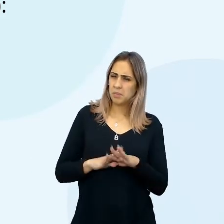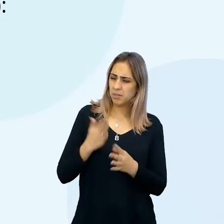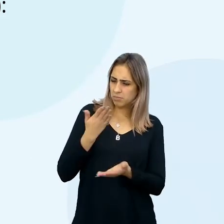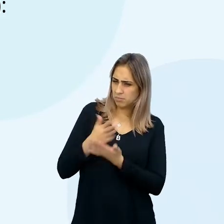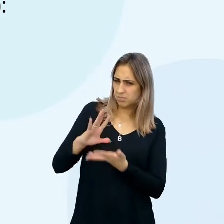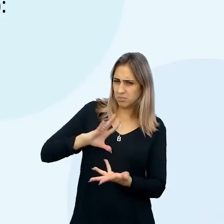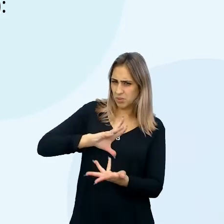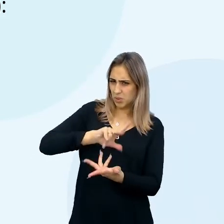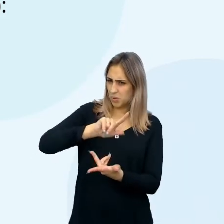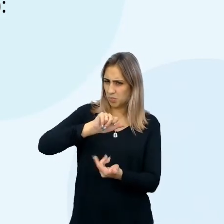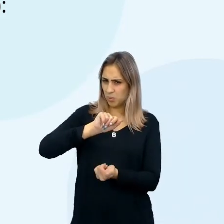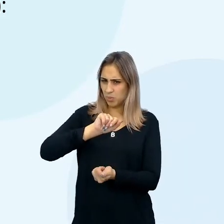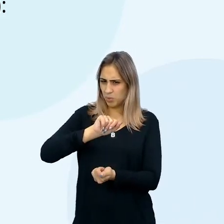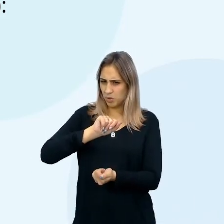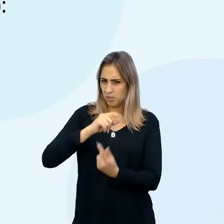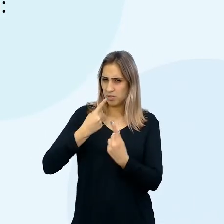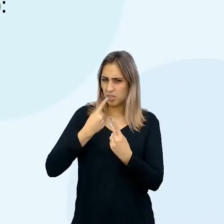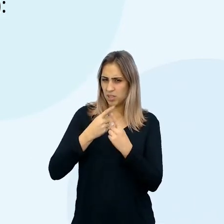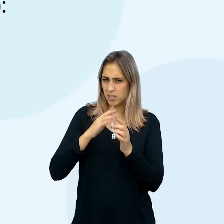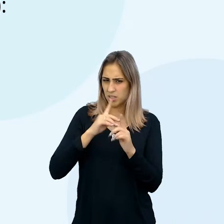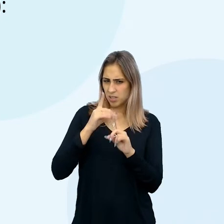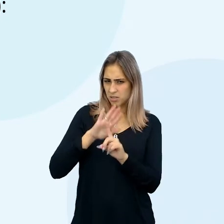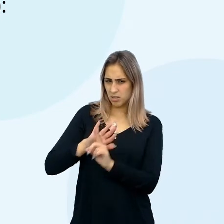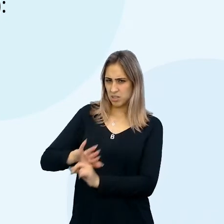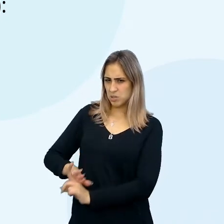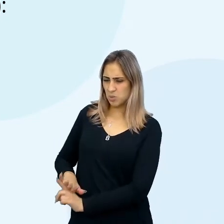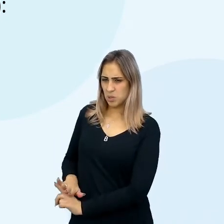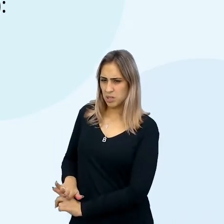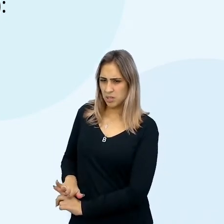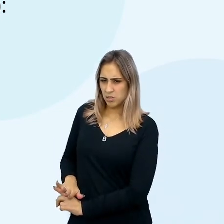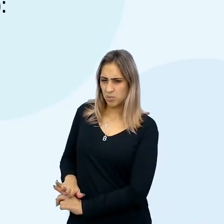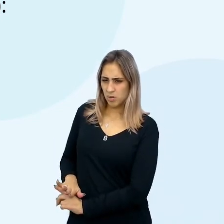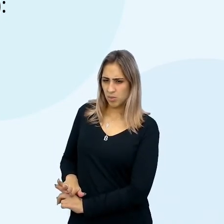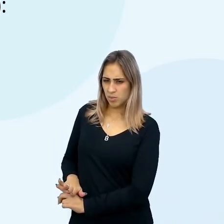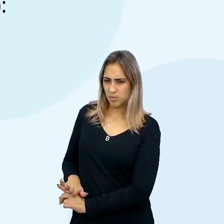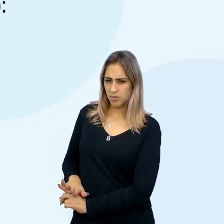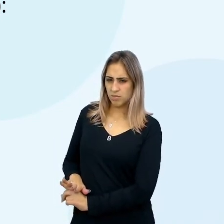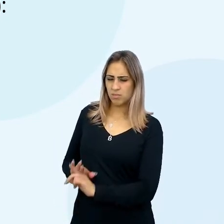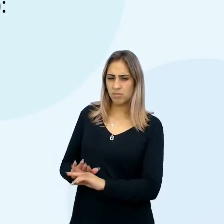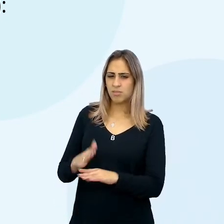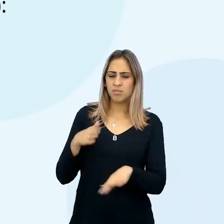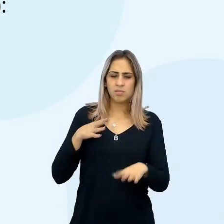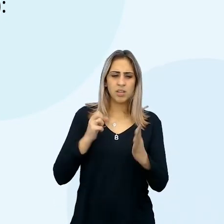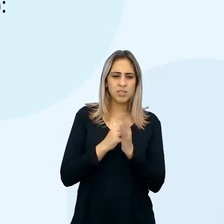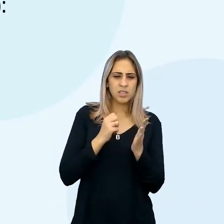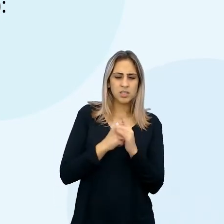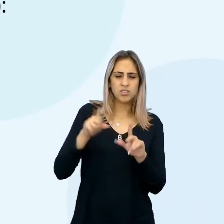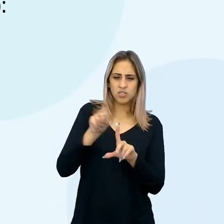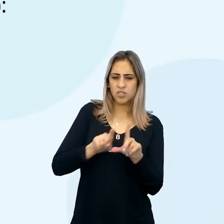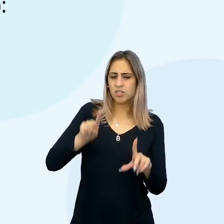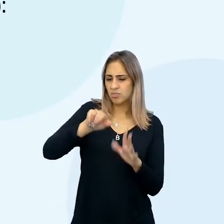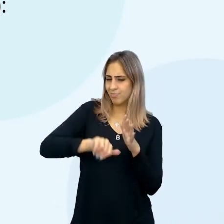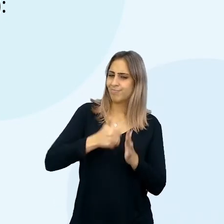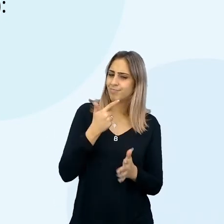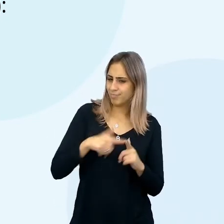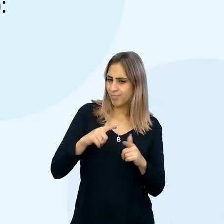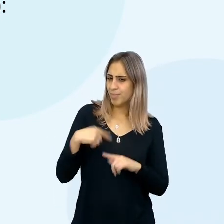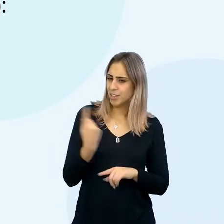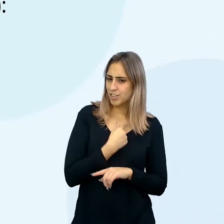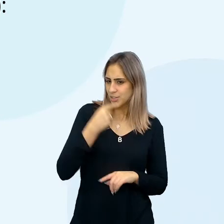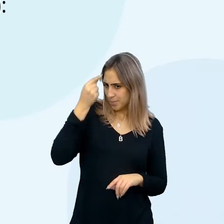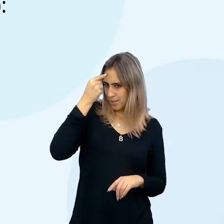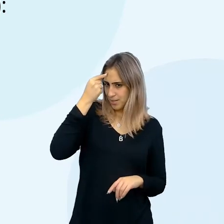do mundo excluído, segregado, né, do acesso digital, isso já é um primeiro problema para a gente